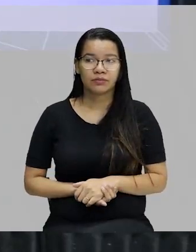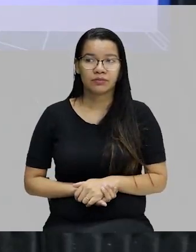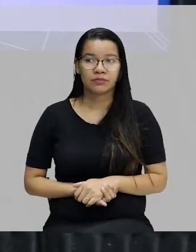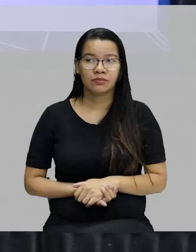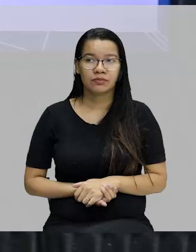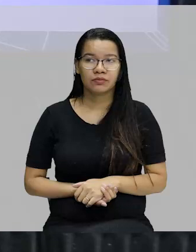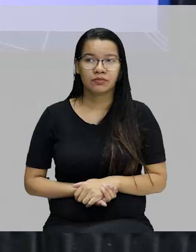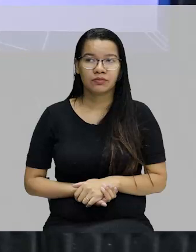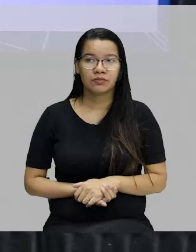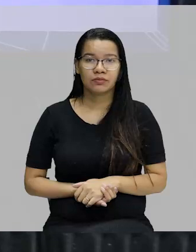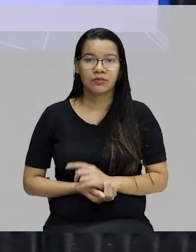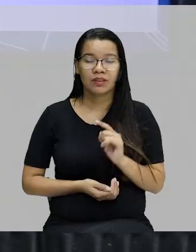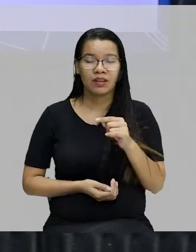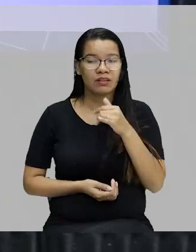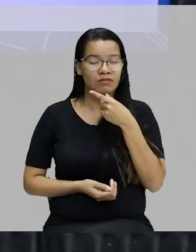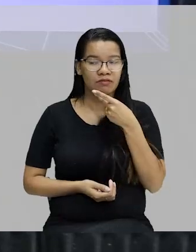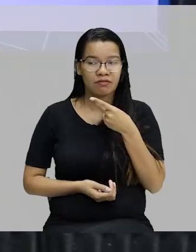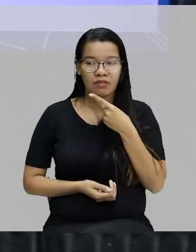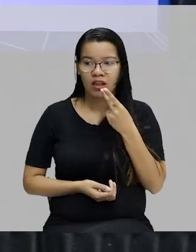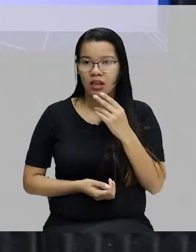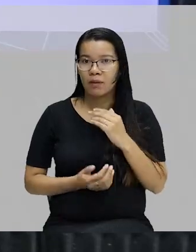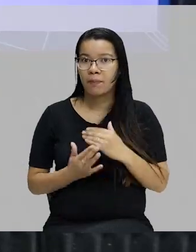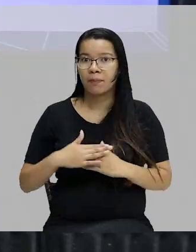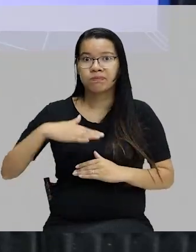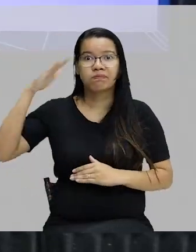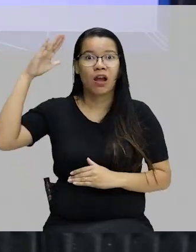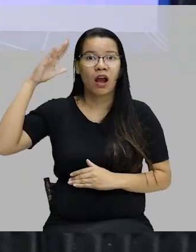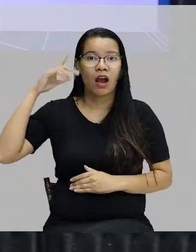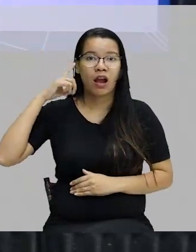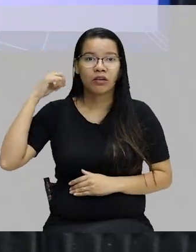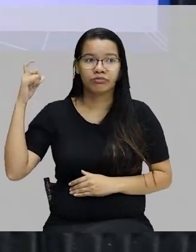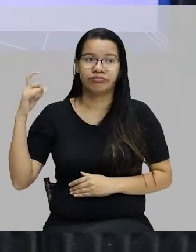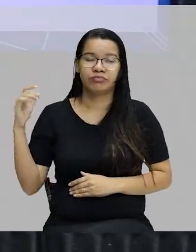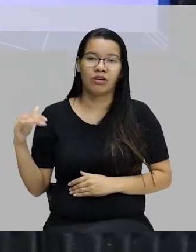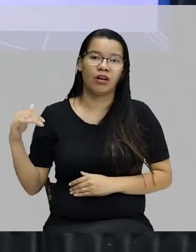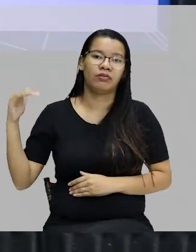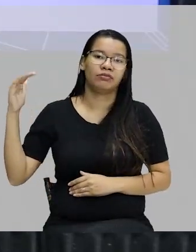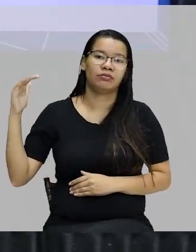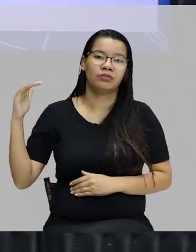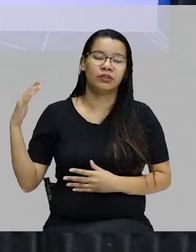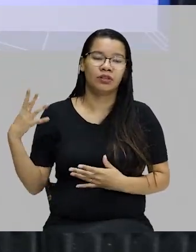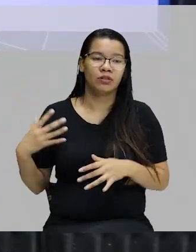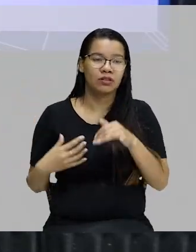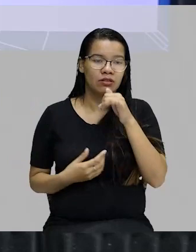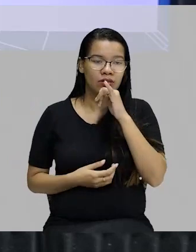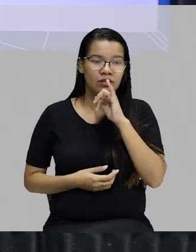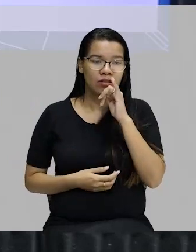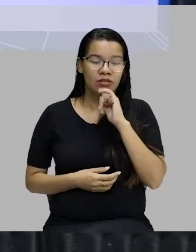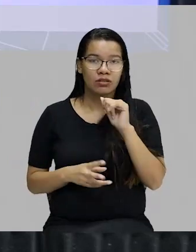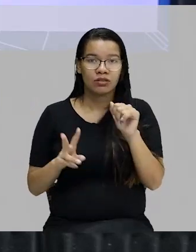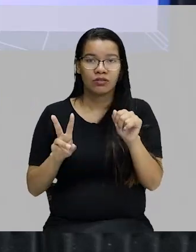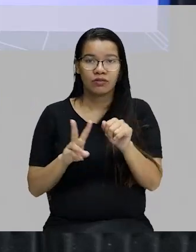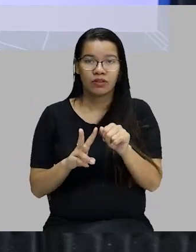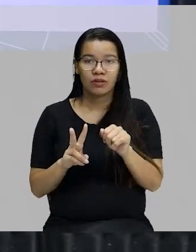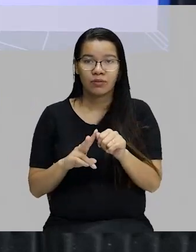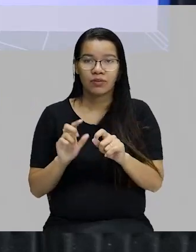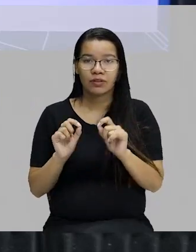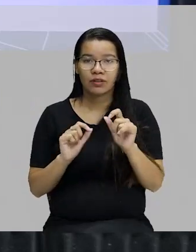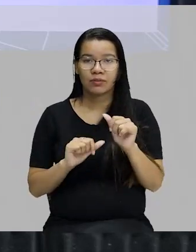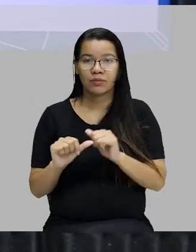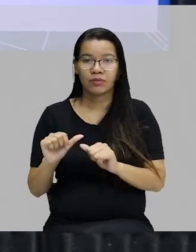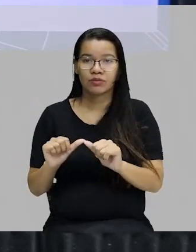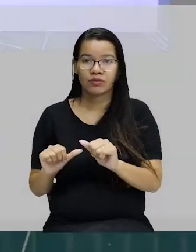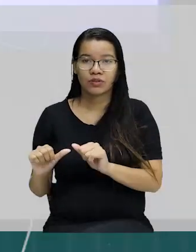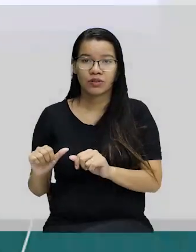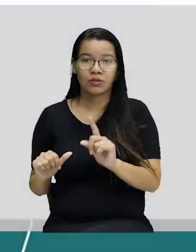Ele fala excepcionalmente alto ou de uma forma alta. Então, são exemplos de um advérbio que modifica o